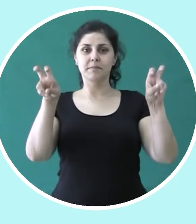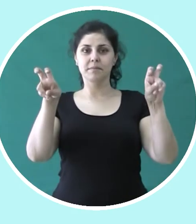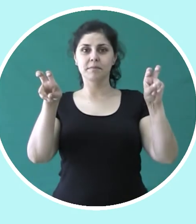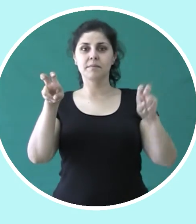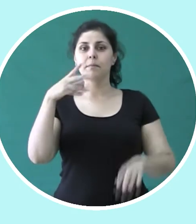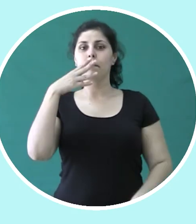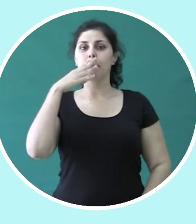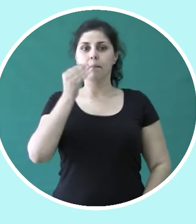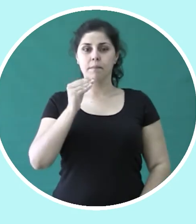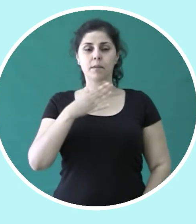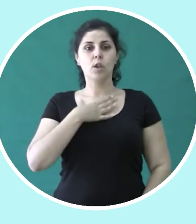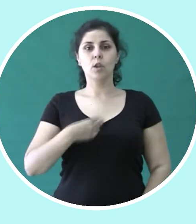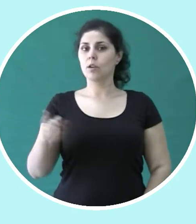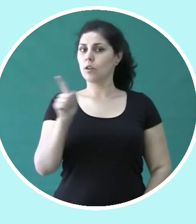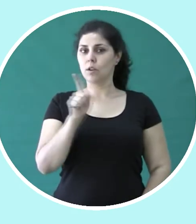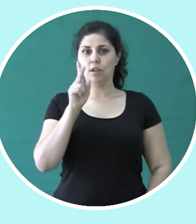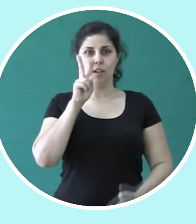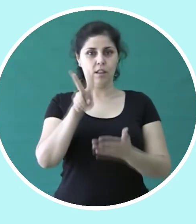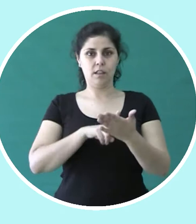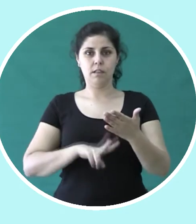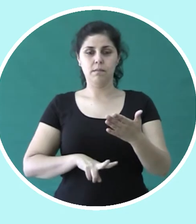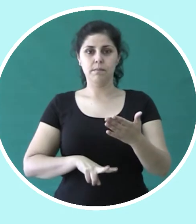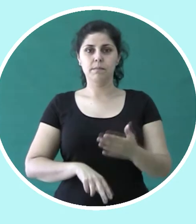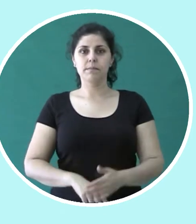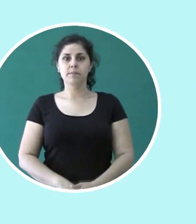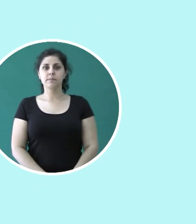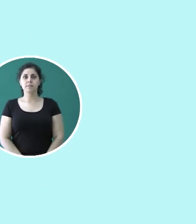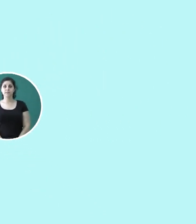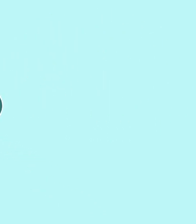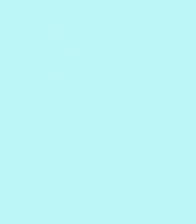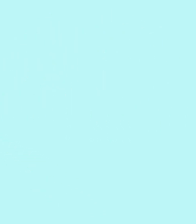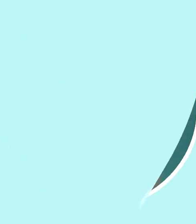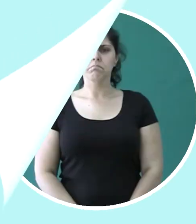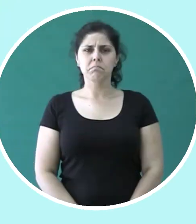Título: O menino que não gostava de ler.